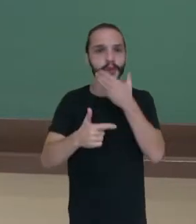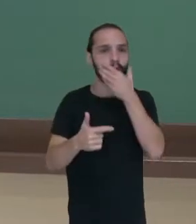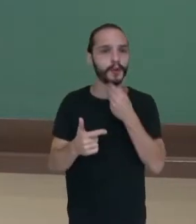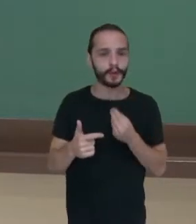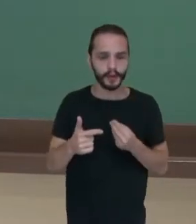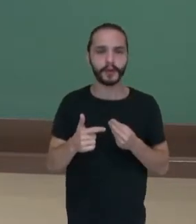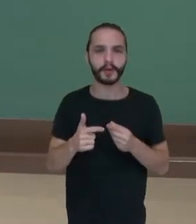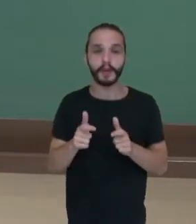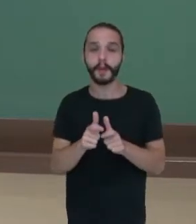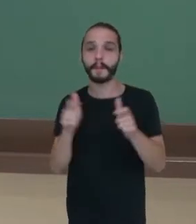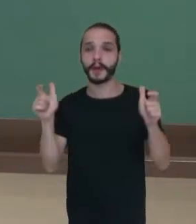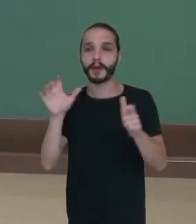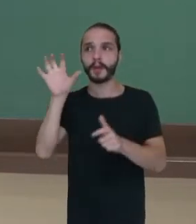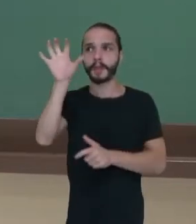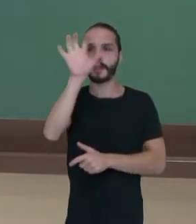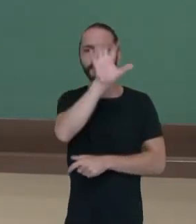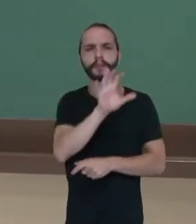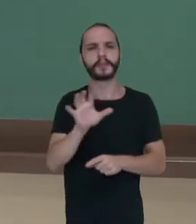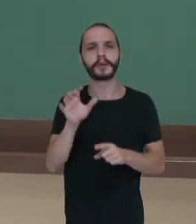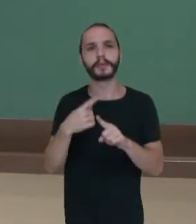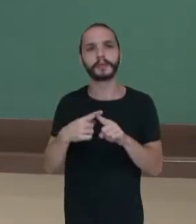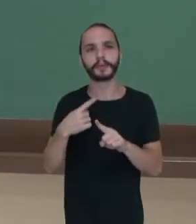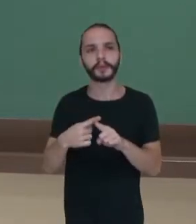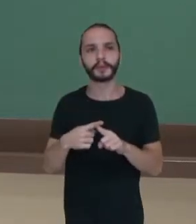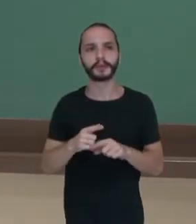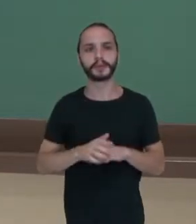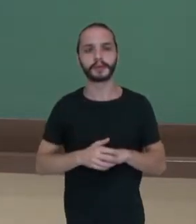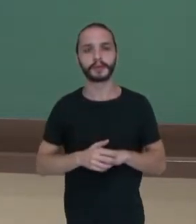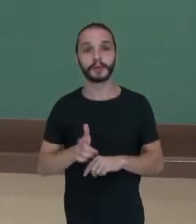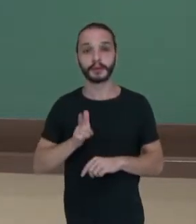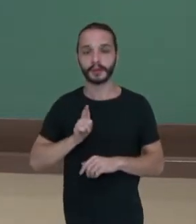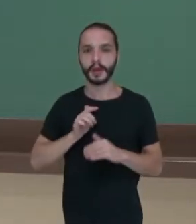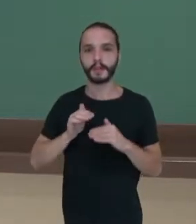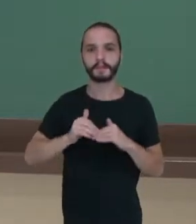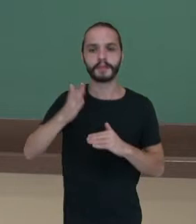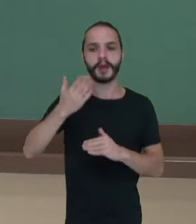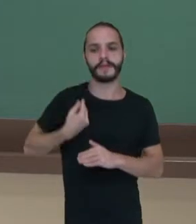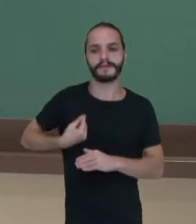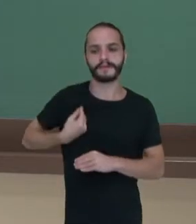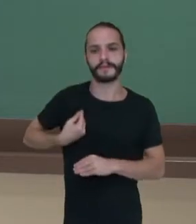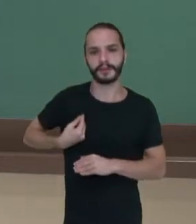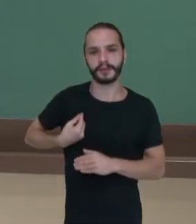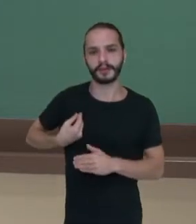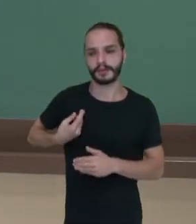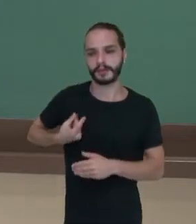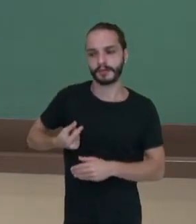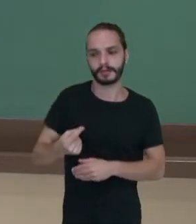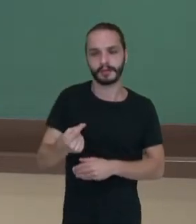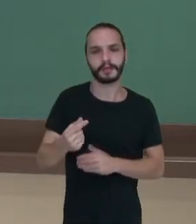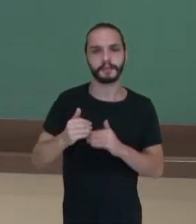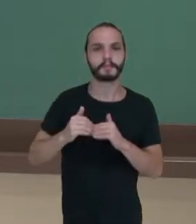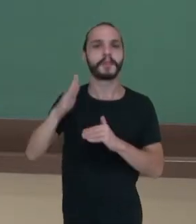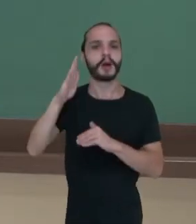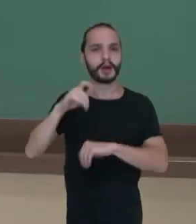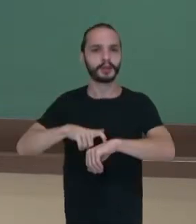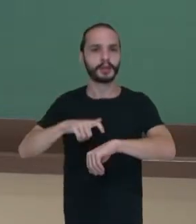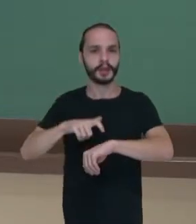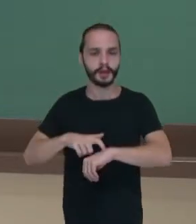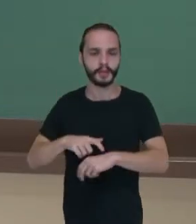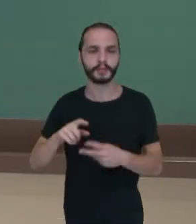grande maioria das regiões brasileiras. Apresentam maior longevidade, maior expectativa de vida